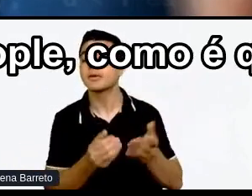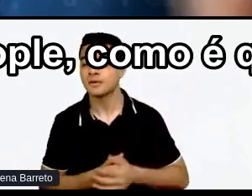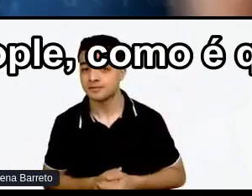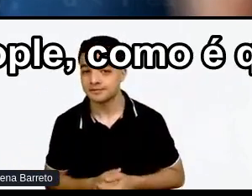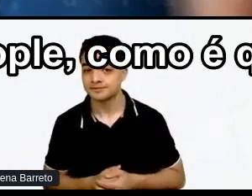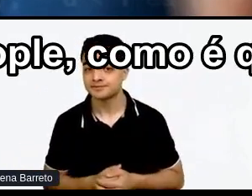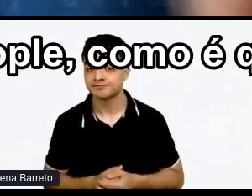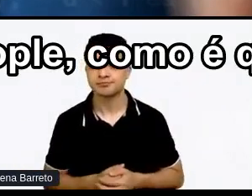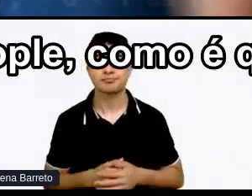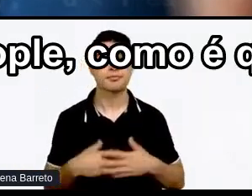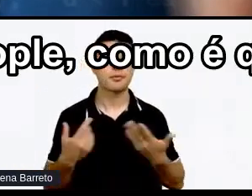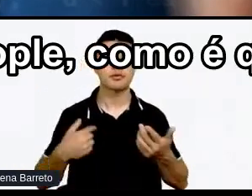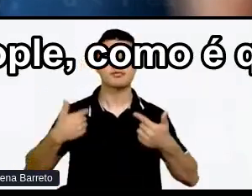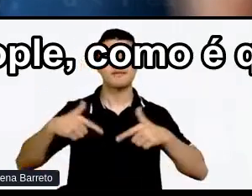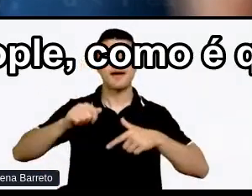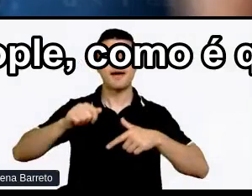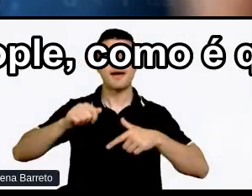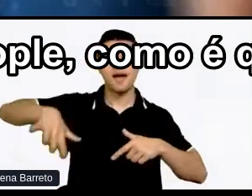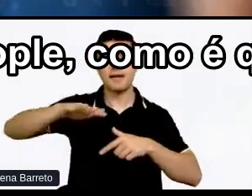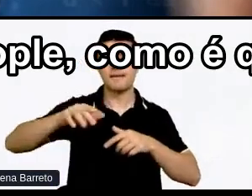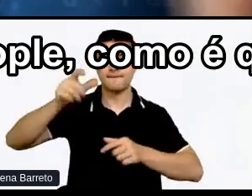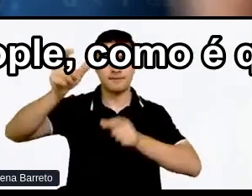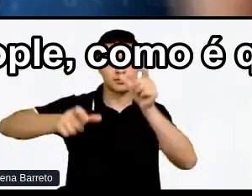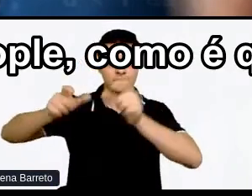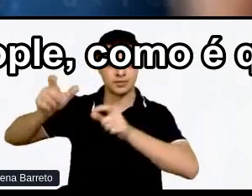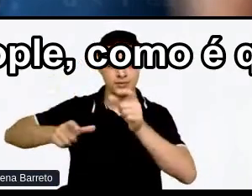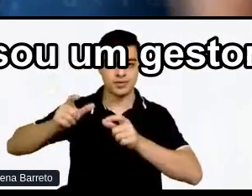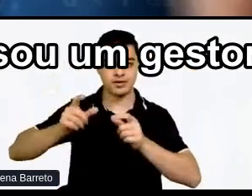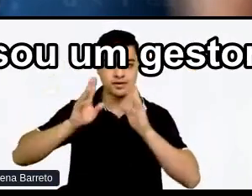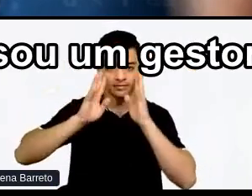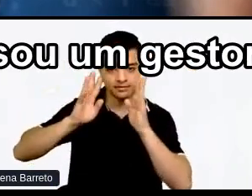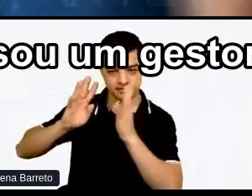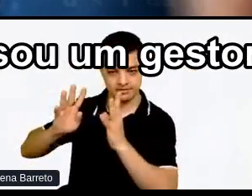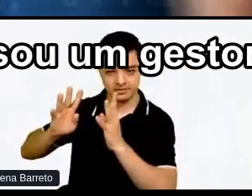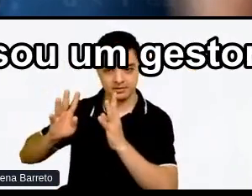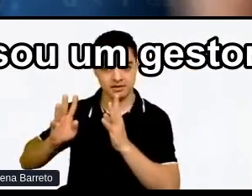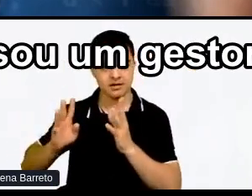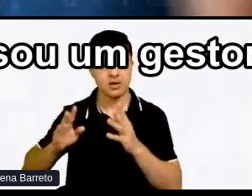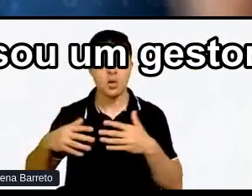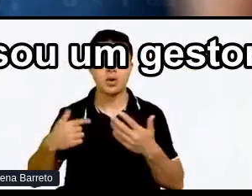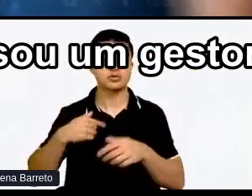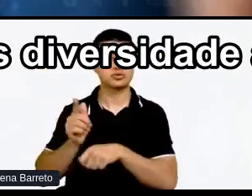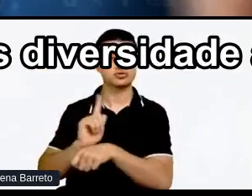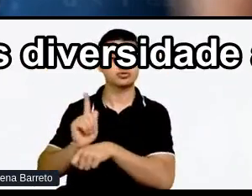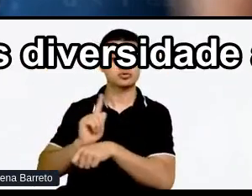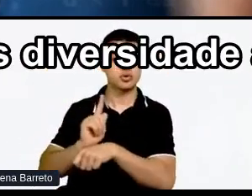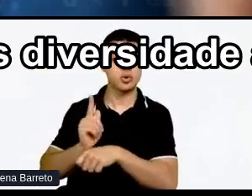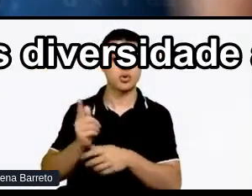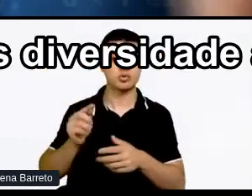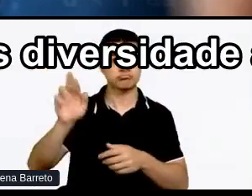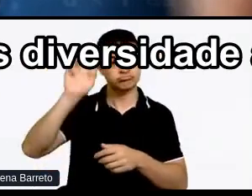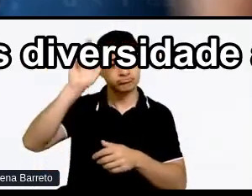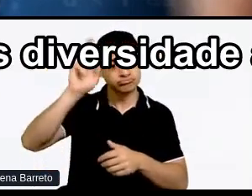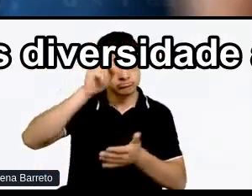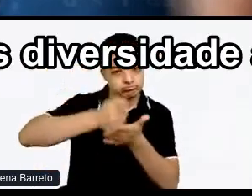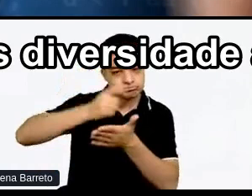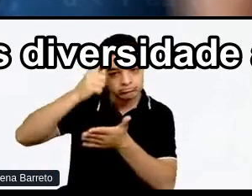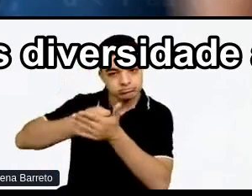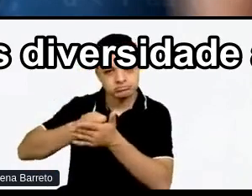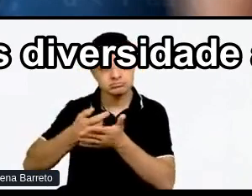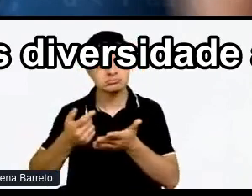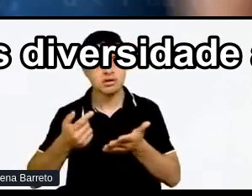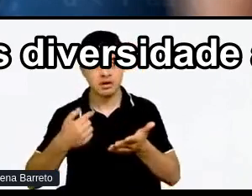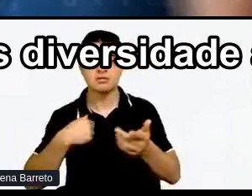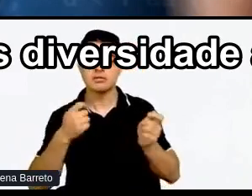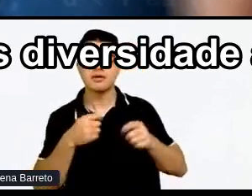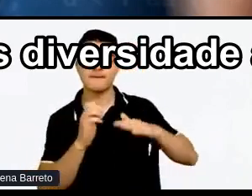de people, como é que eu vou dar o primeiro passo? E eu que sou um gestor ou tomador de decisão, trazer mais